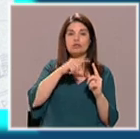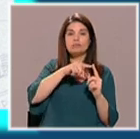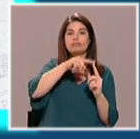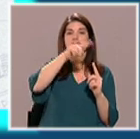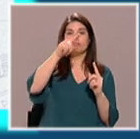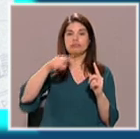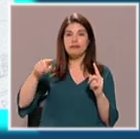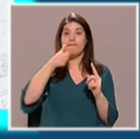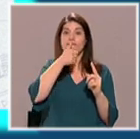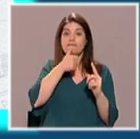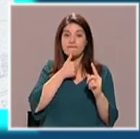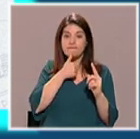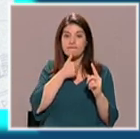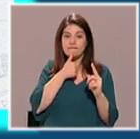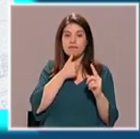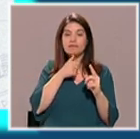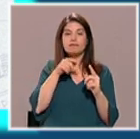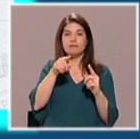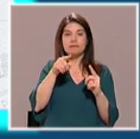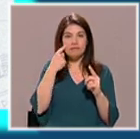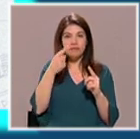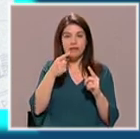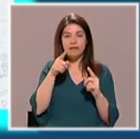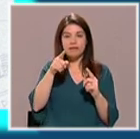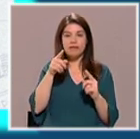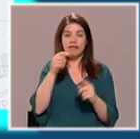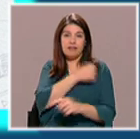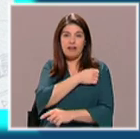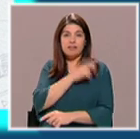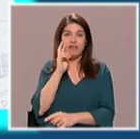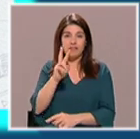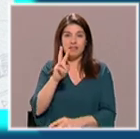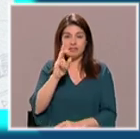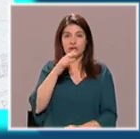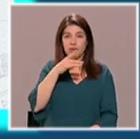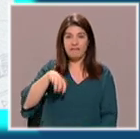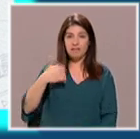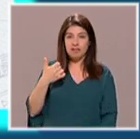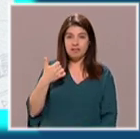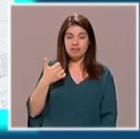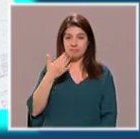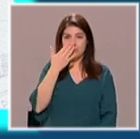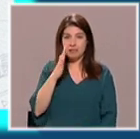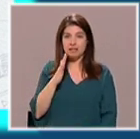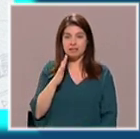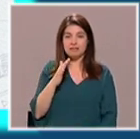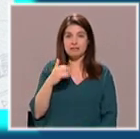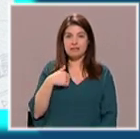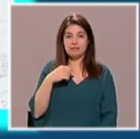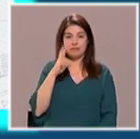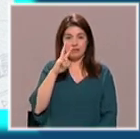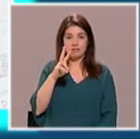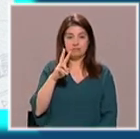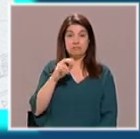a vermelho e aqui penso que aí em casa vocês veem a verde, que é a coloração que eu estou, que se olhar para o meu slide, ela está